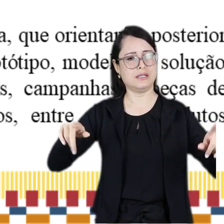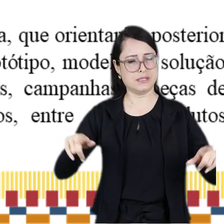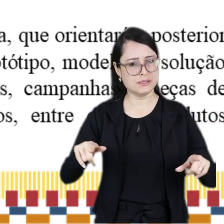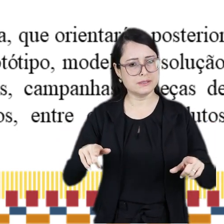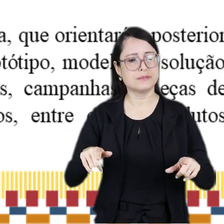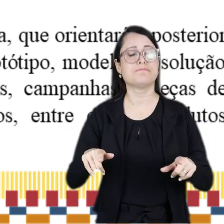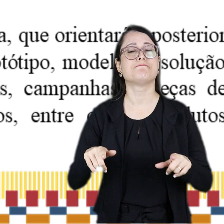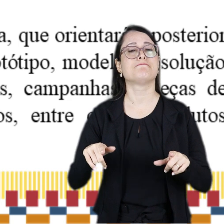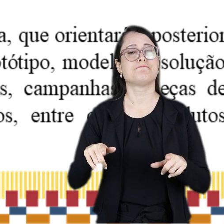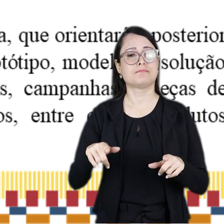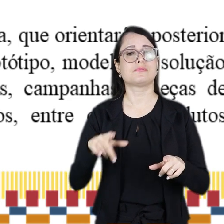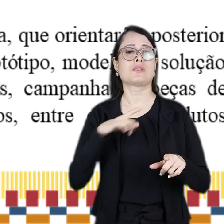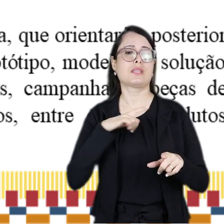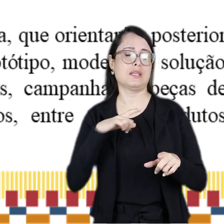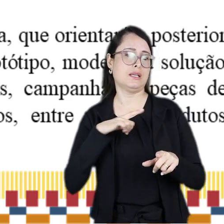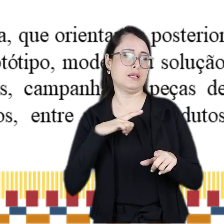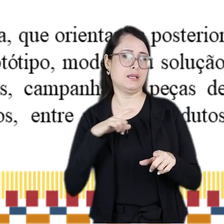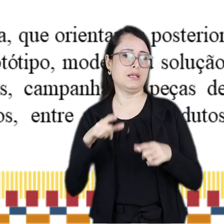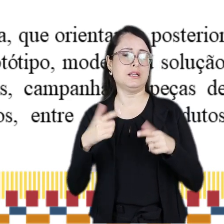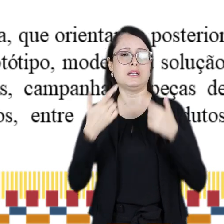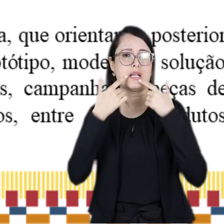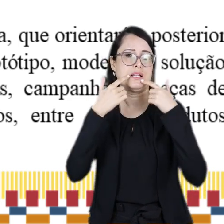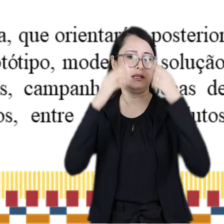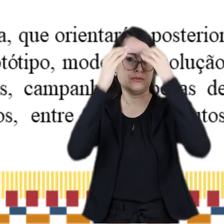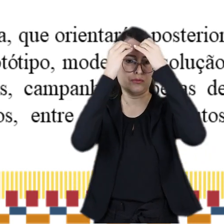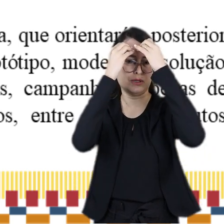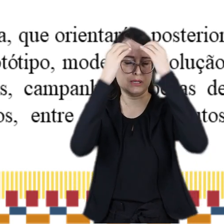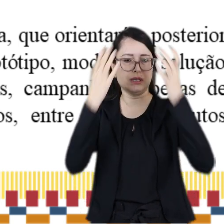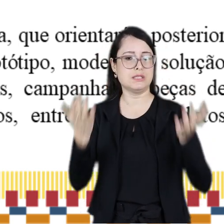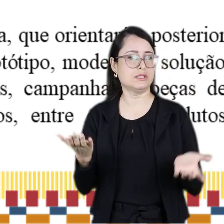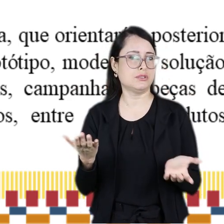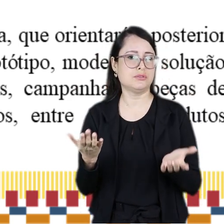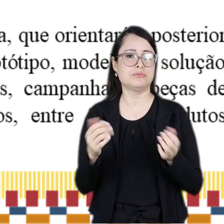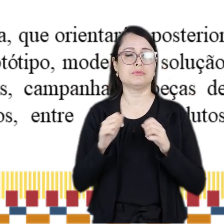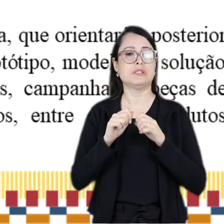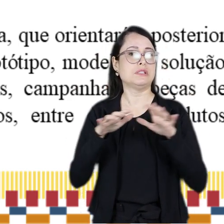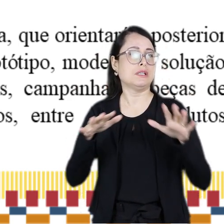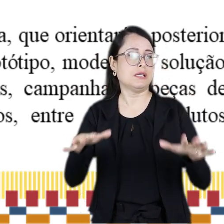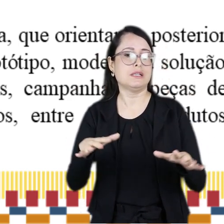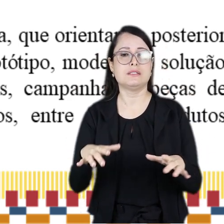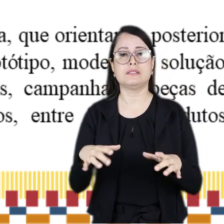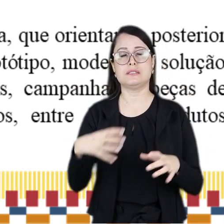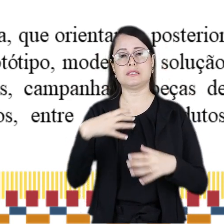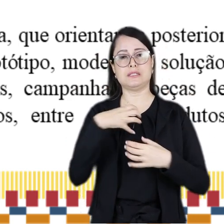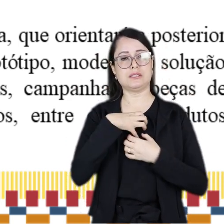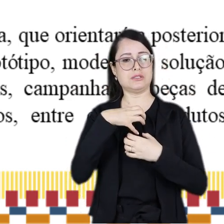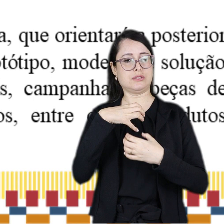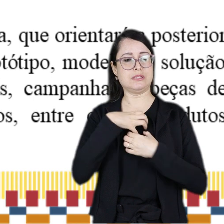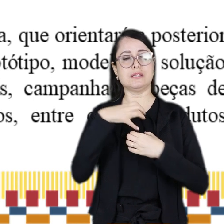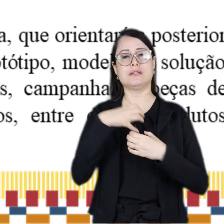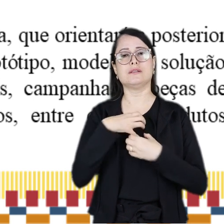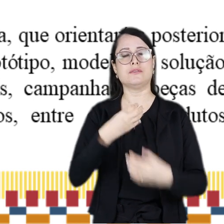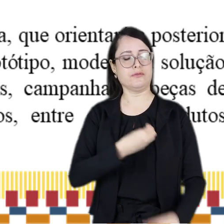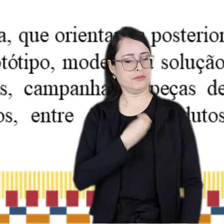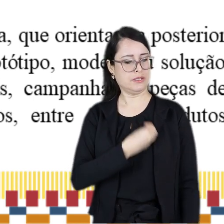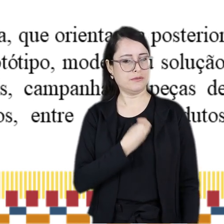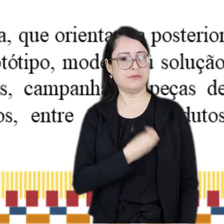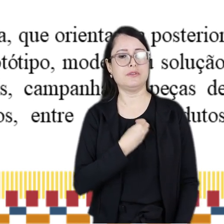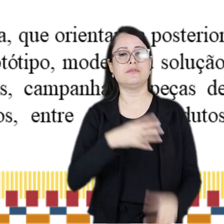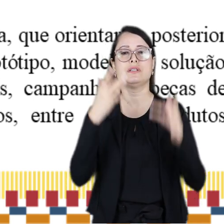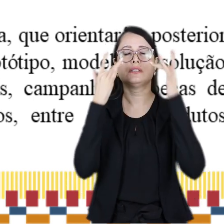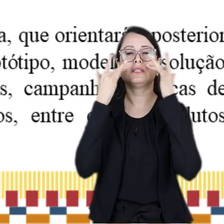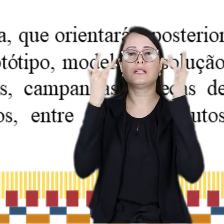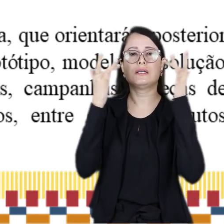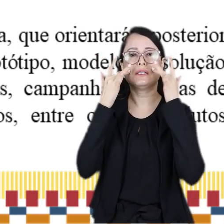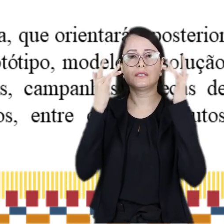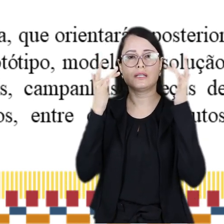aí de linguagem, manifestações sensoriais, Vivências mesmo nas artes, né? Artísticas